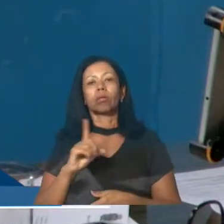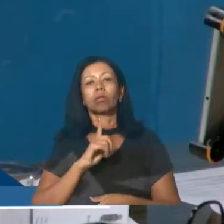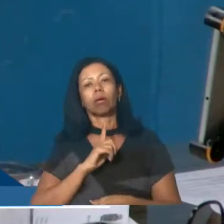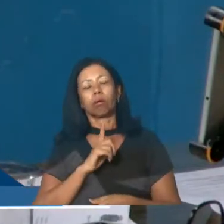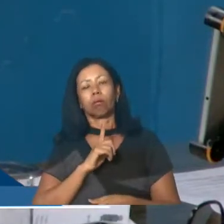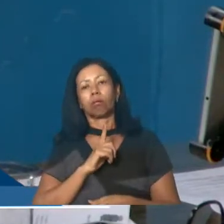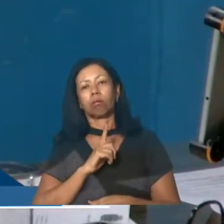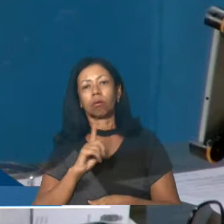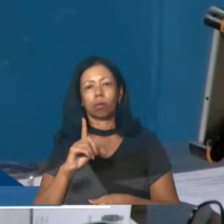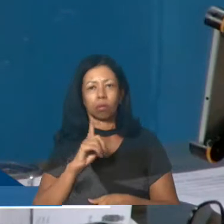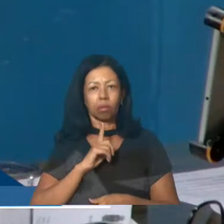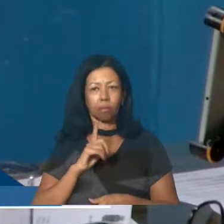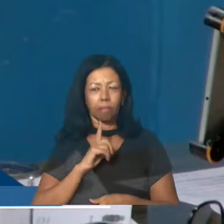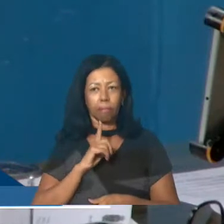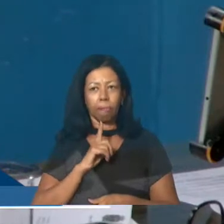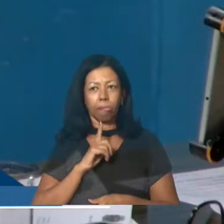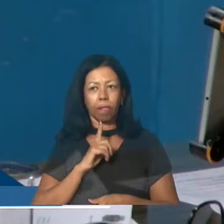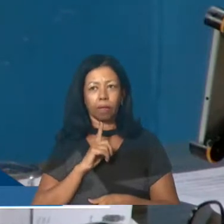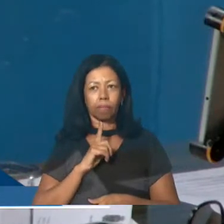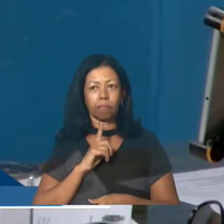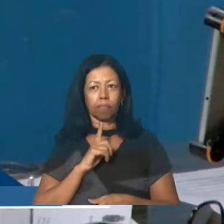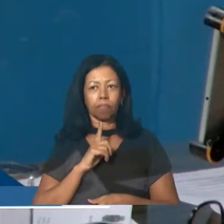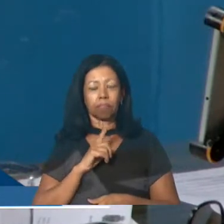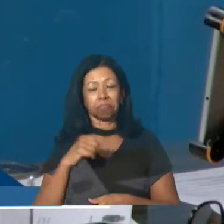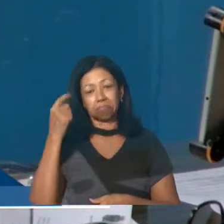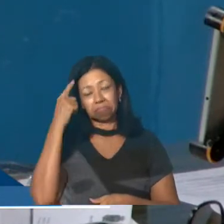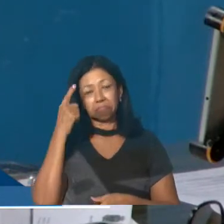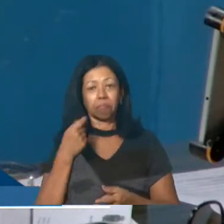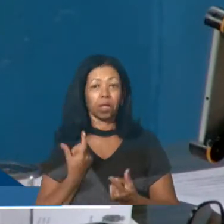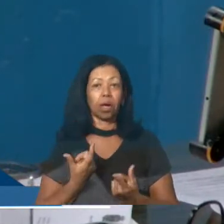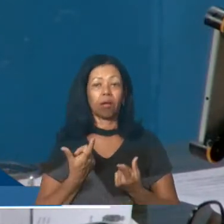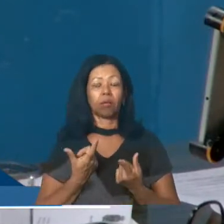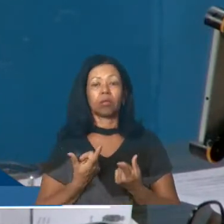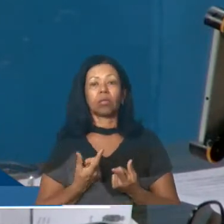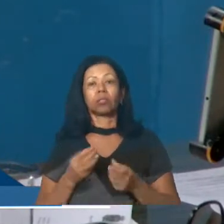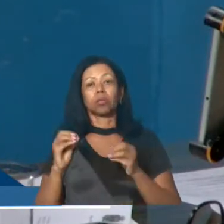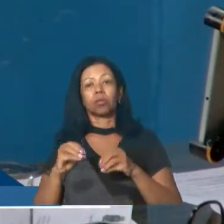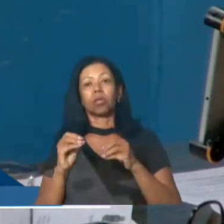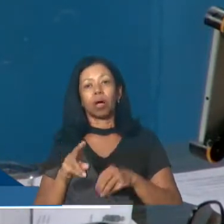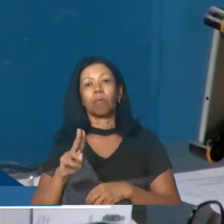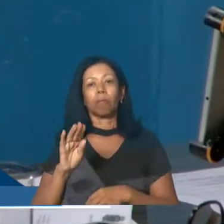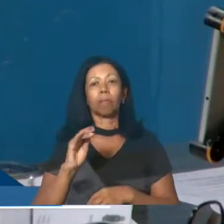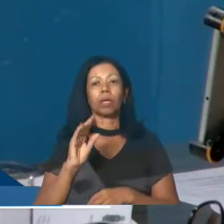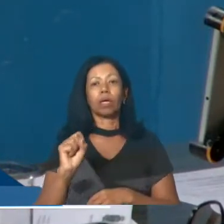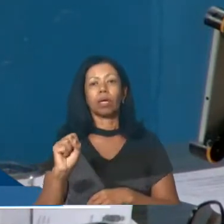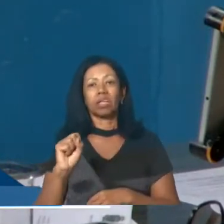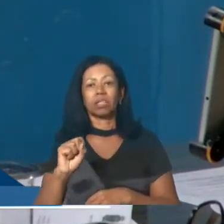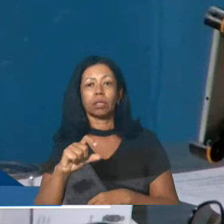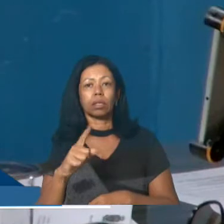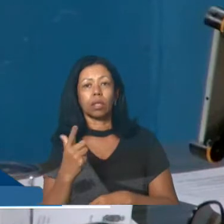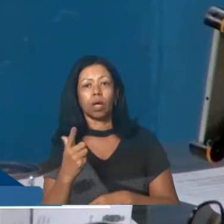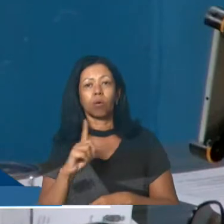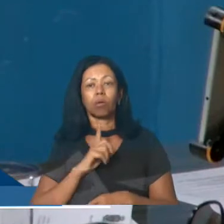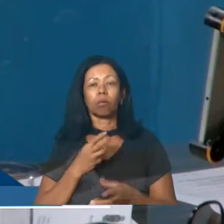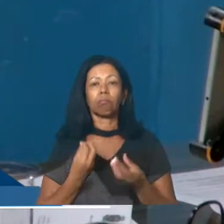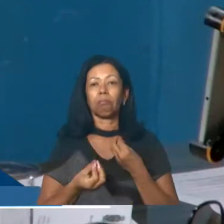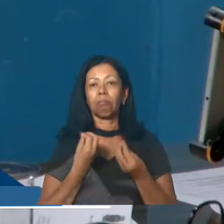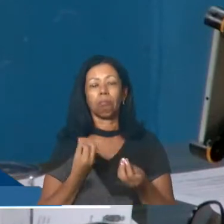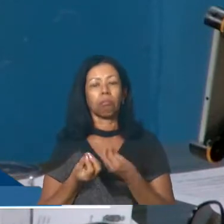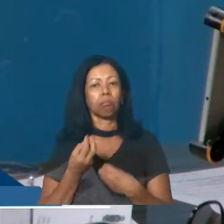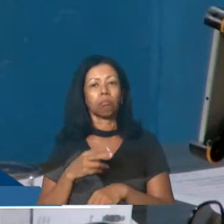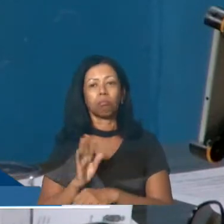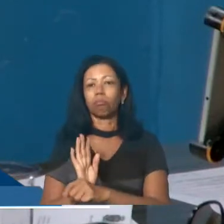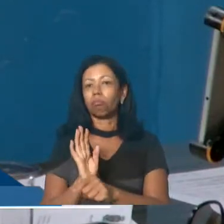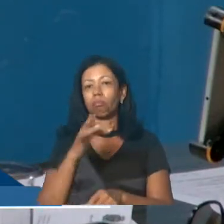tem um improviso de uma unidade básica de saúde que não tem condições de atender gente. Porque parece que